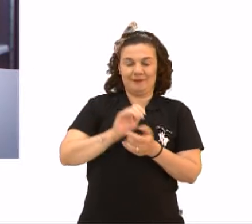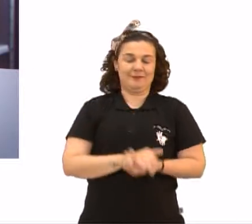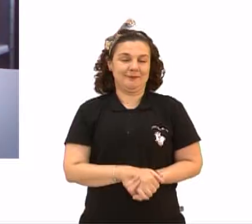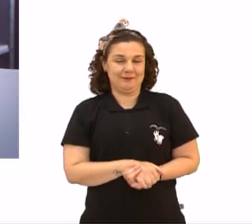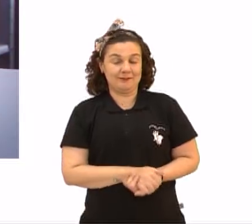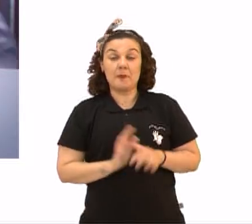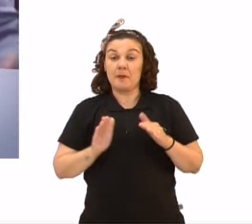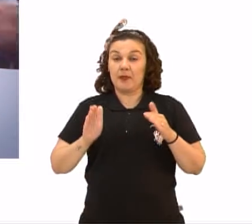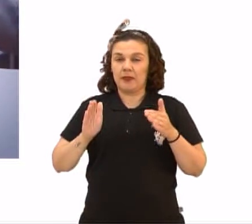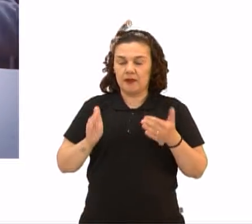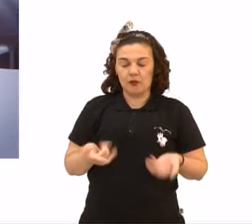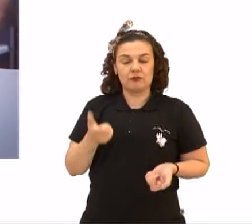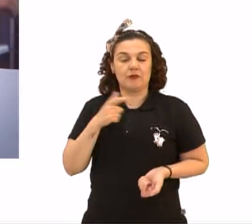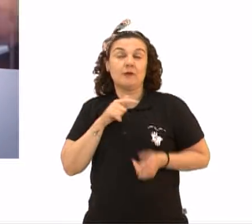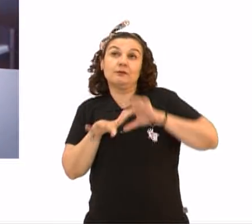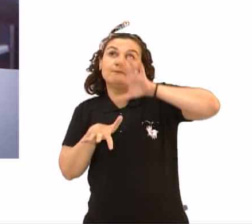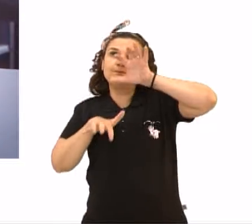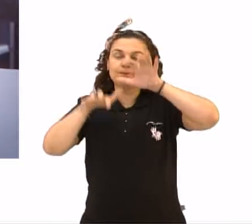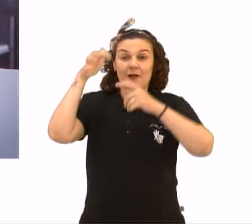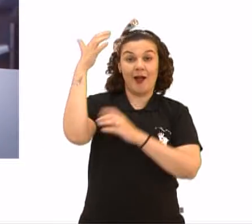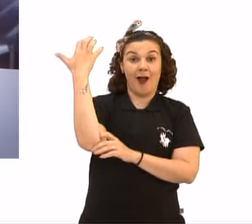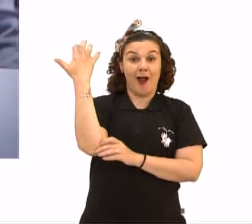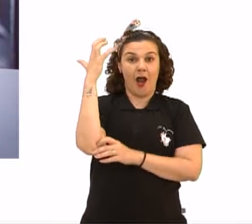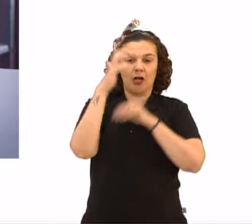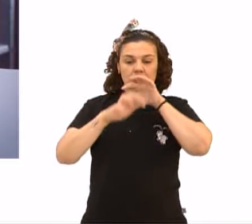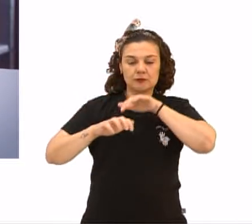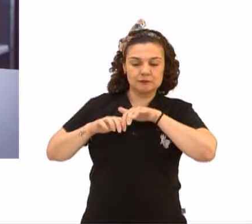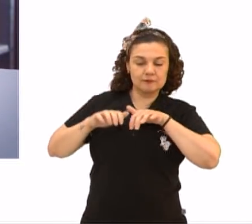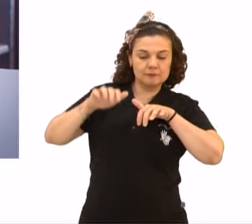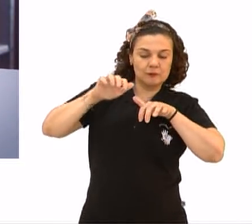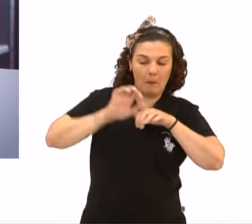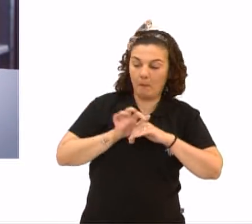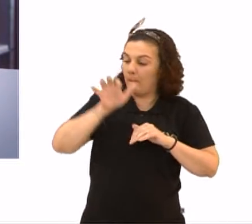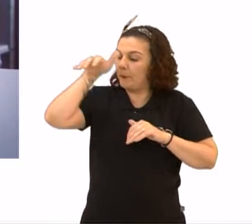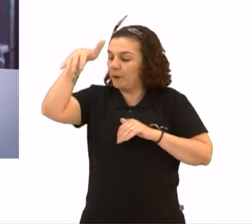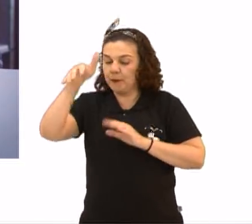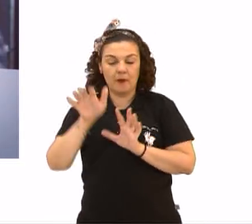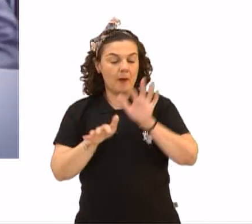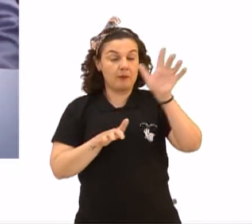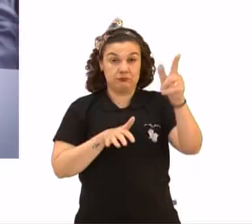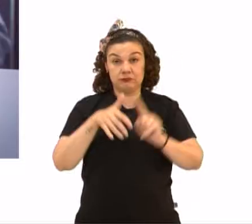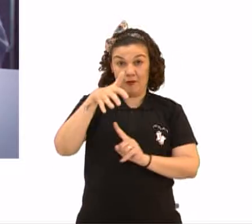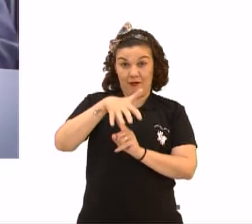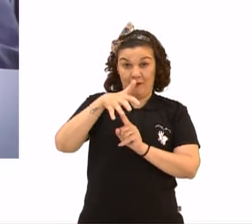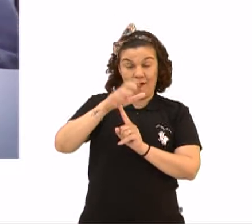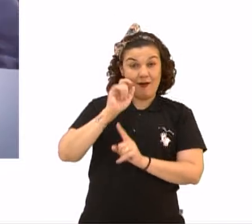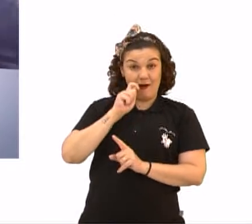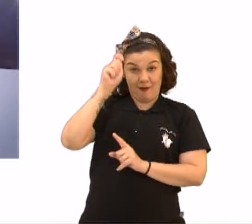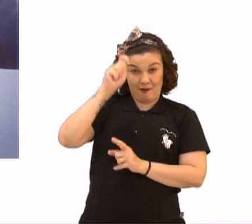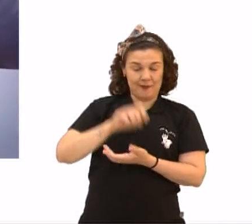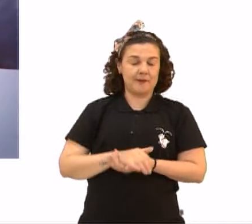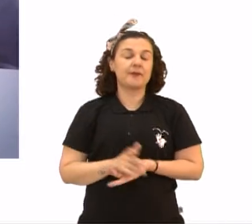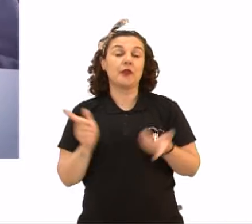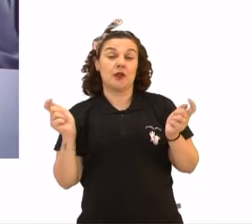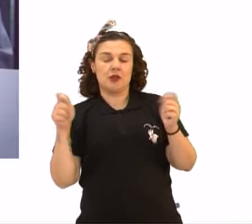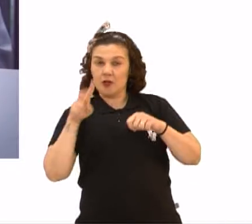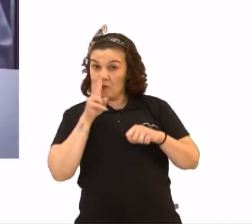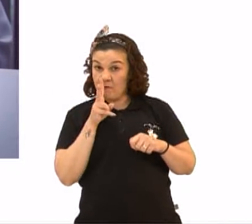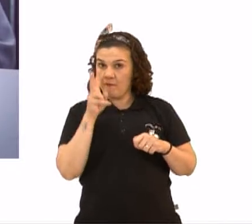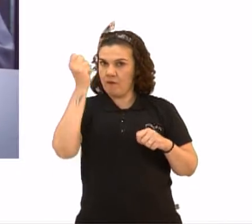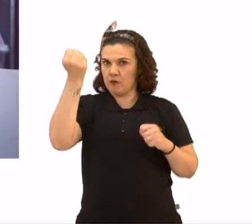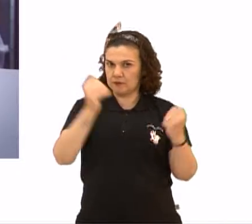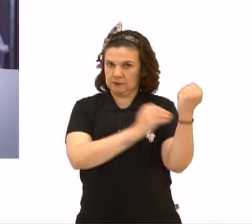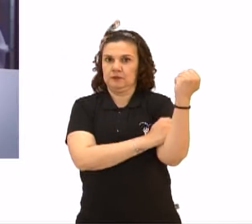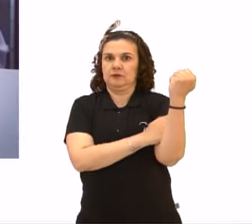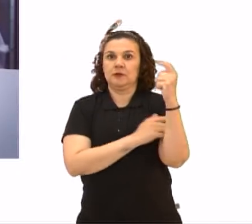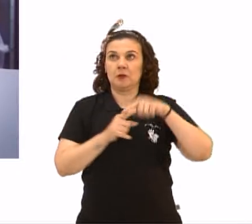ele tem essa questão, que nem eu falei, de subir em árvore, de pular de uma árvore para outra, né? E ele também tem a capacidade física, né?